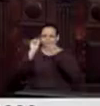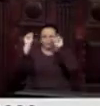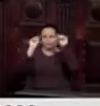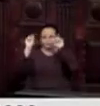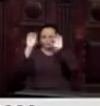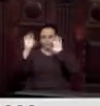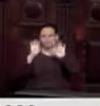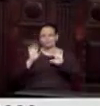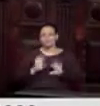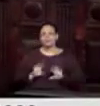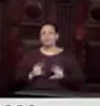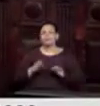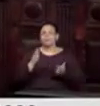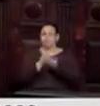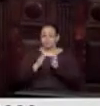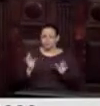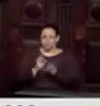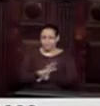senhora presidente,